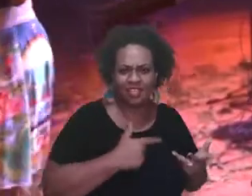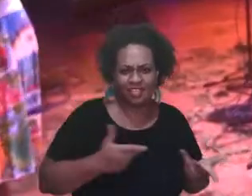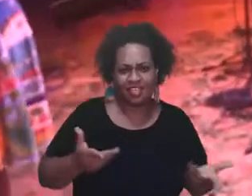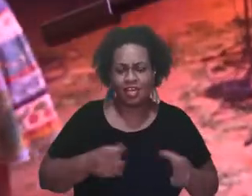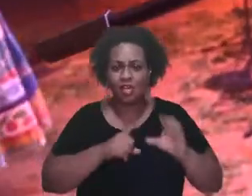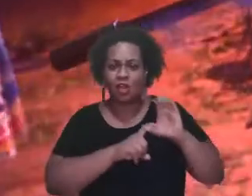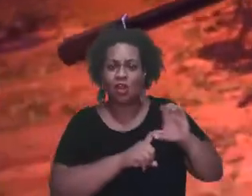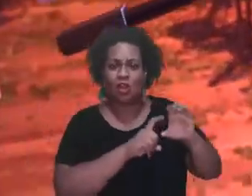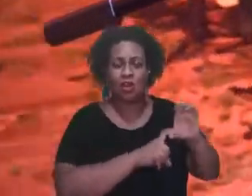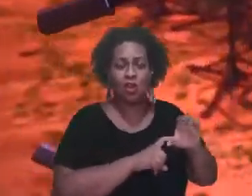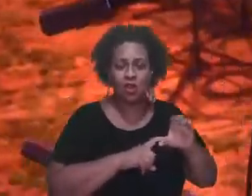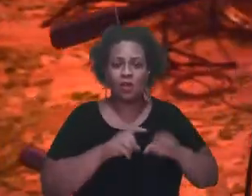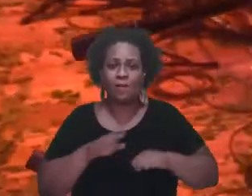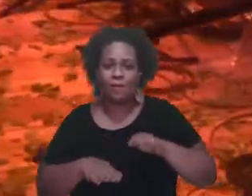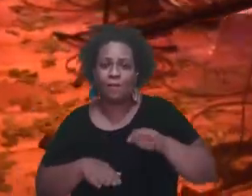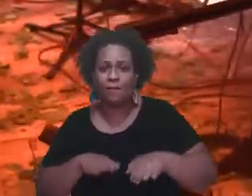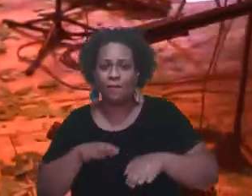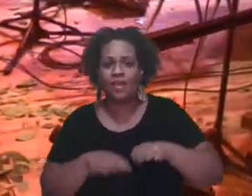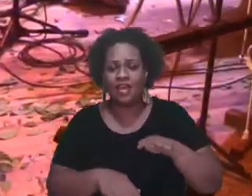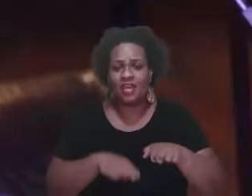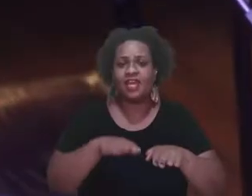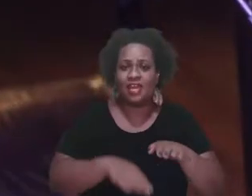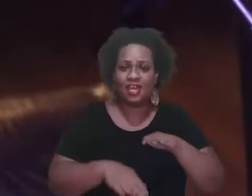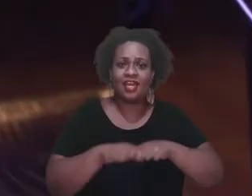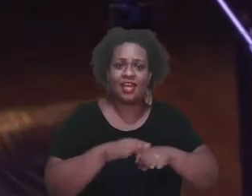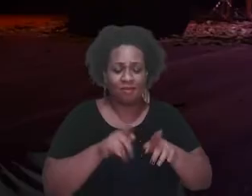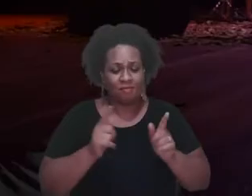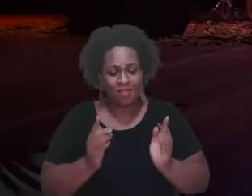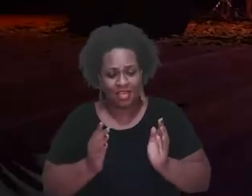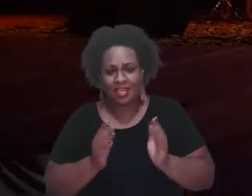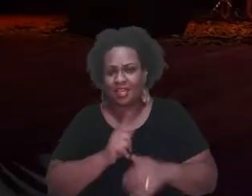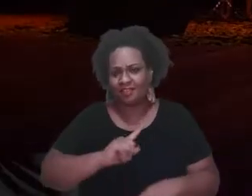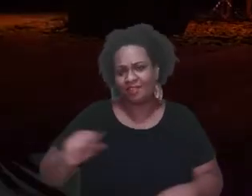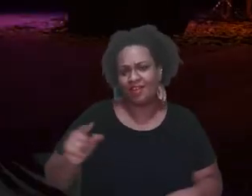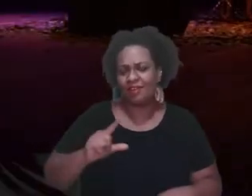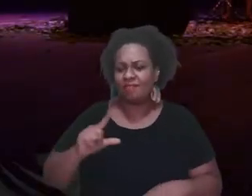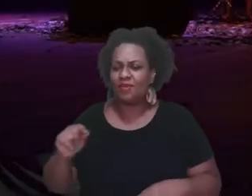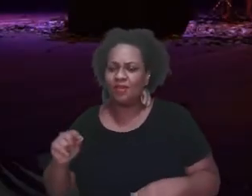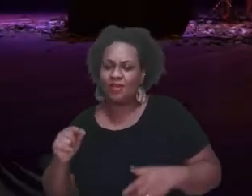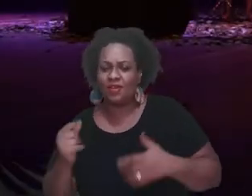esse jogo de Angola e vai embora